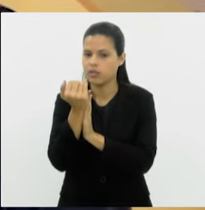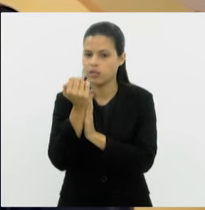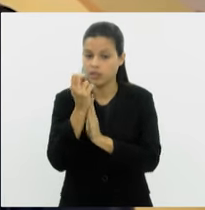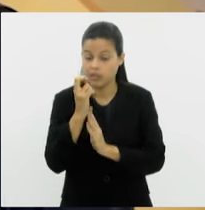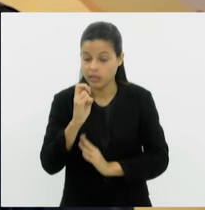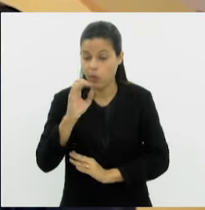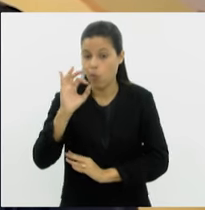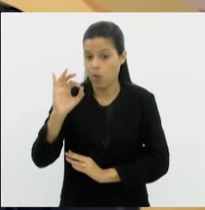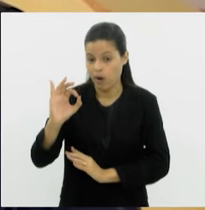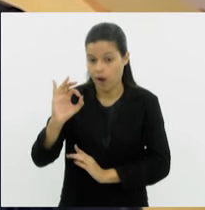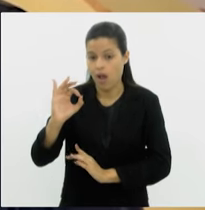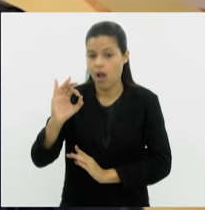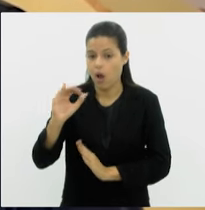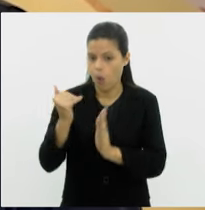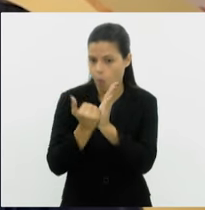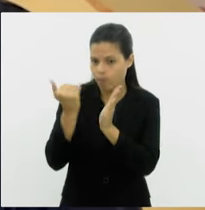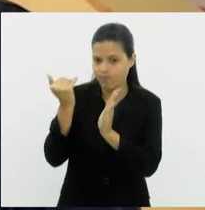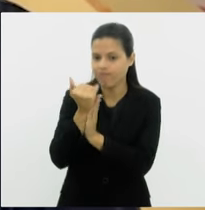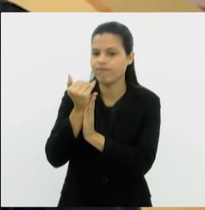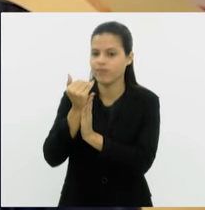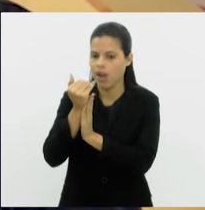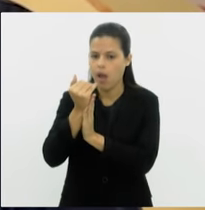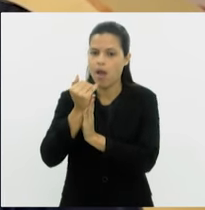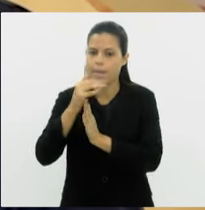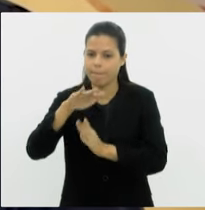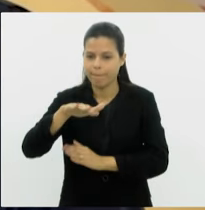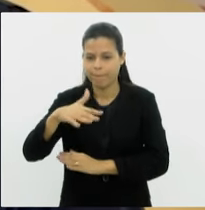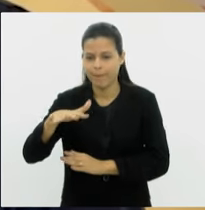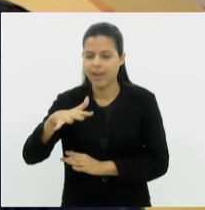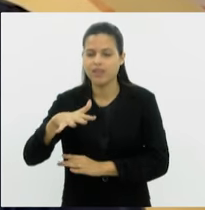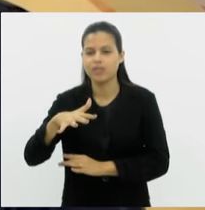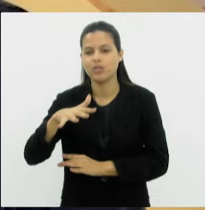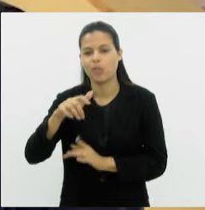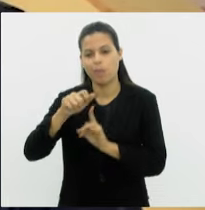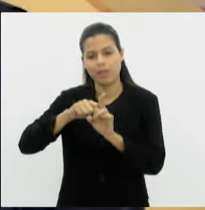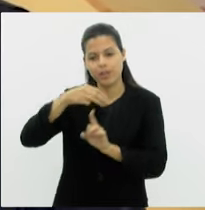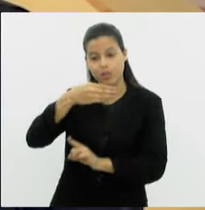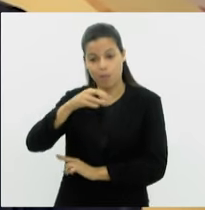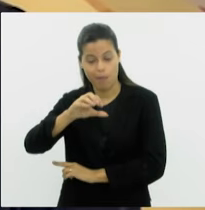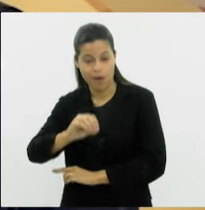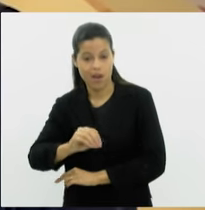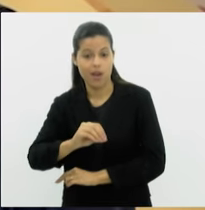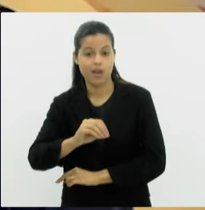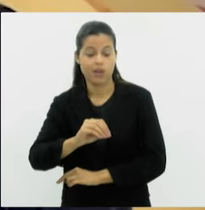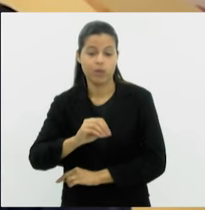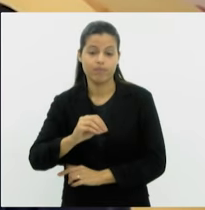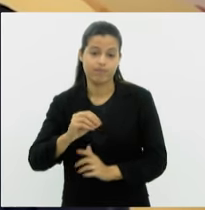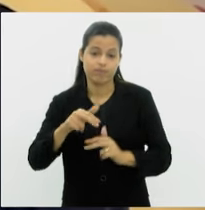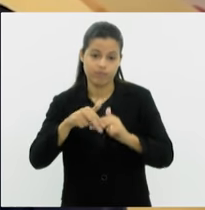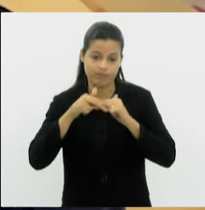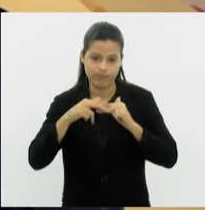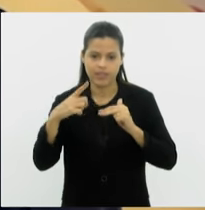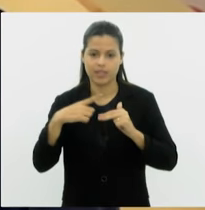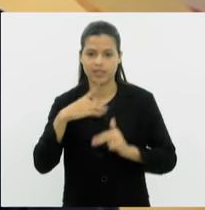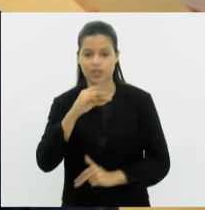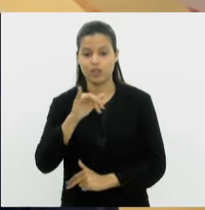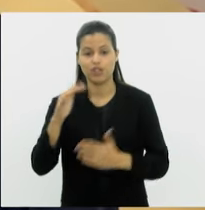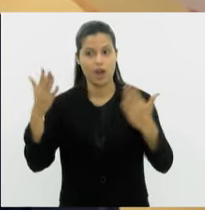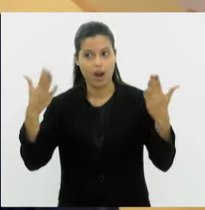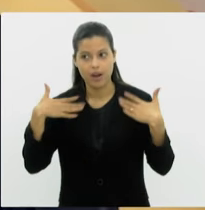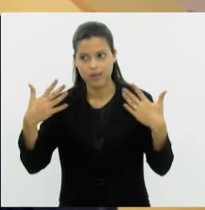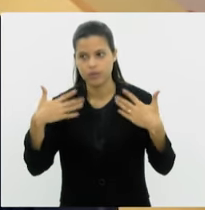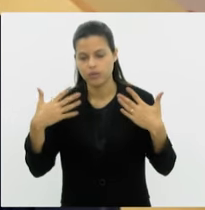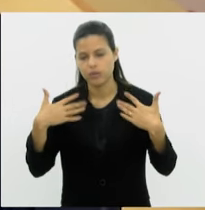graus para a média do mês de maio na cidade. Portanto, teremos dias ensolarados e